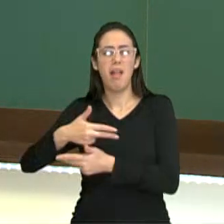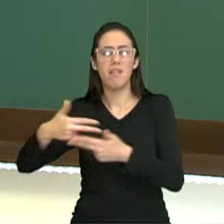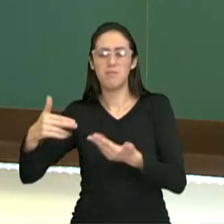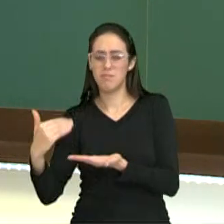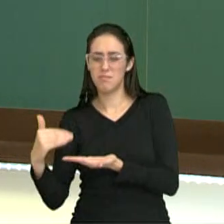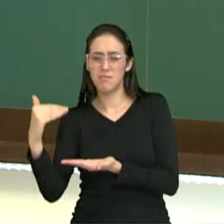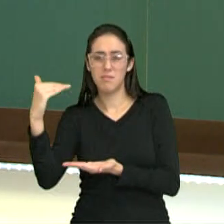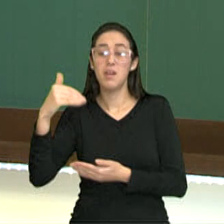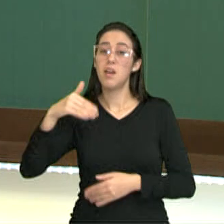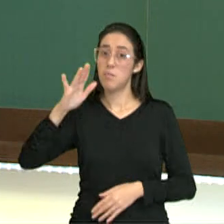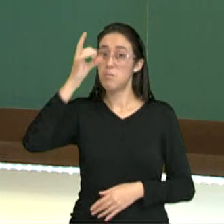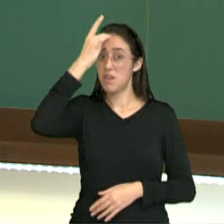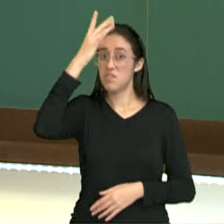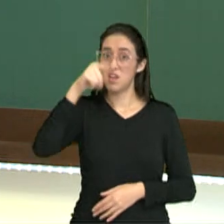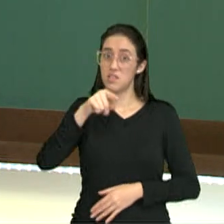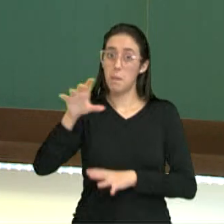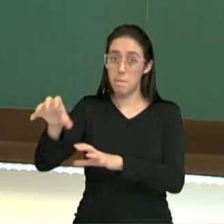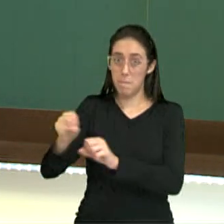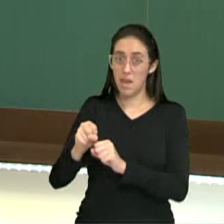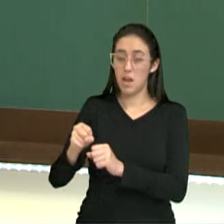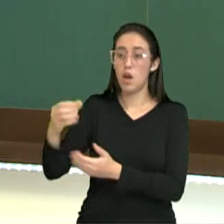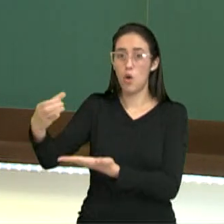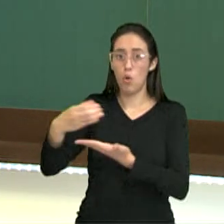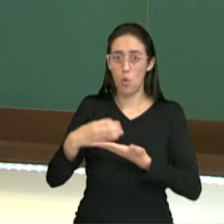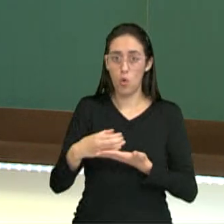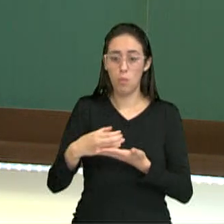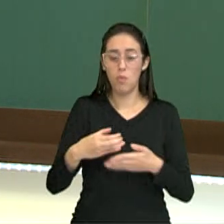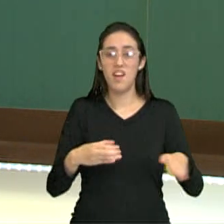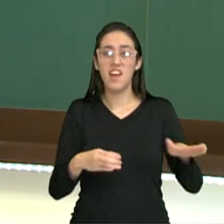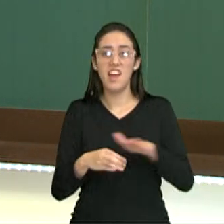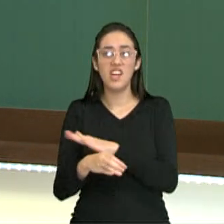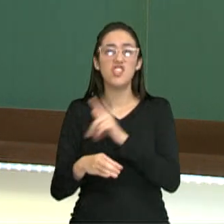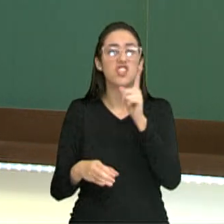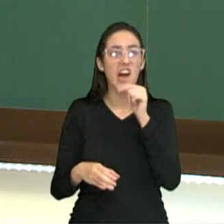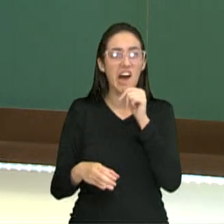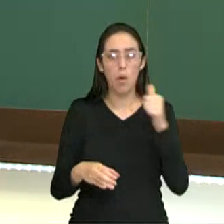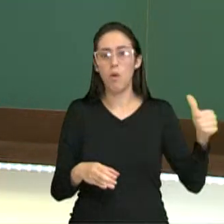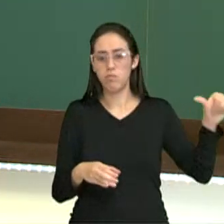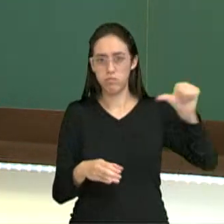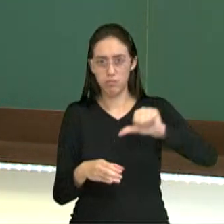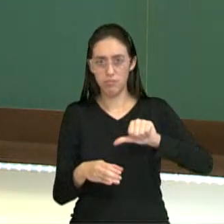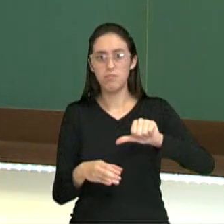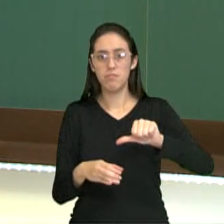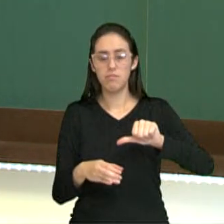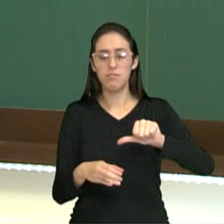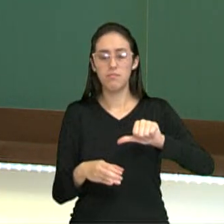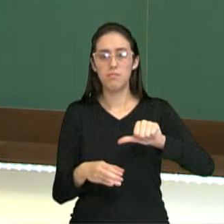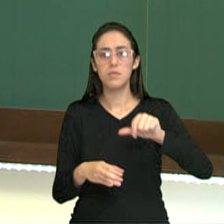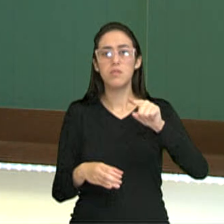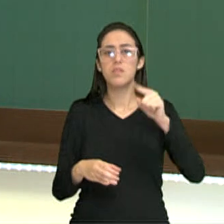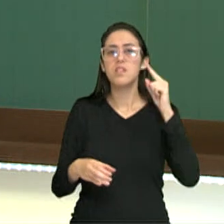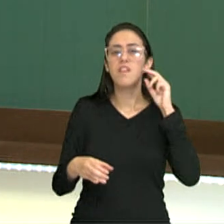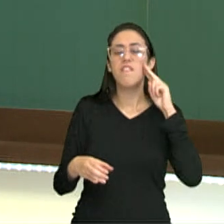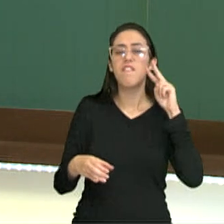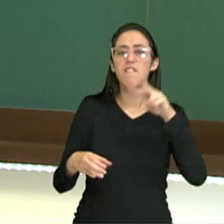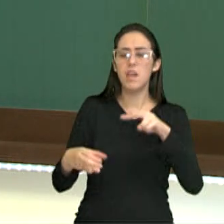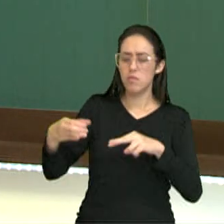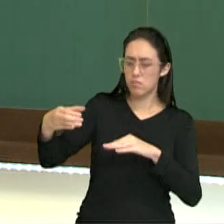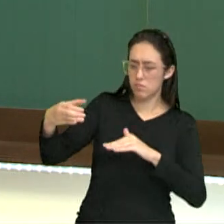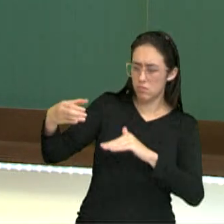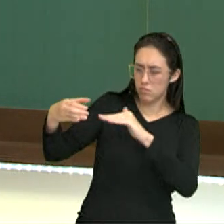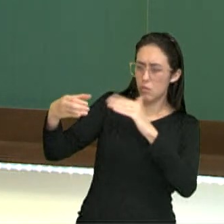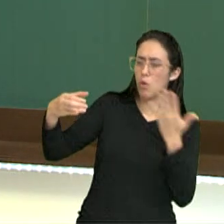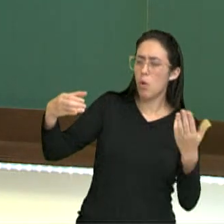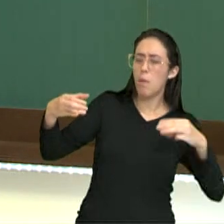vocês. Vocês podem, por exemplo, encher esse copo, por exemplo, de água, colocar nesse medidor e ver qual é a capacidade